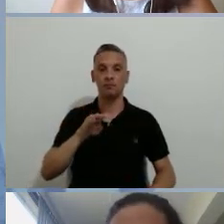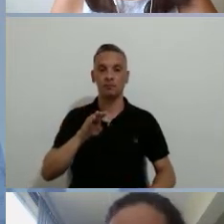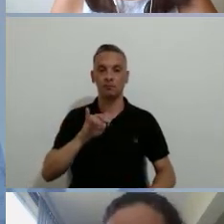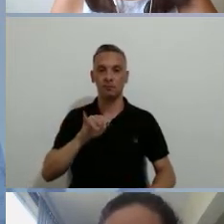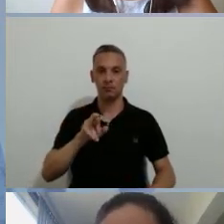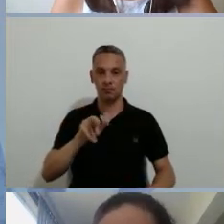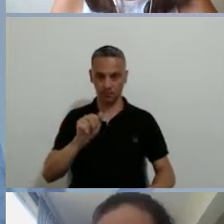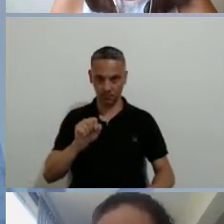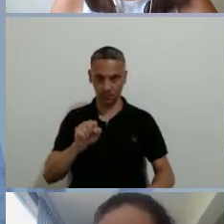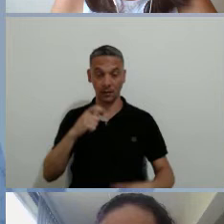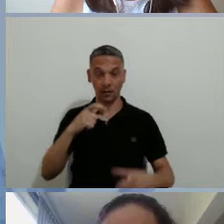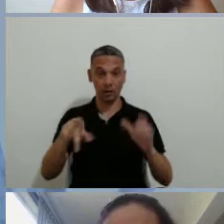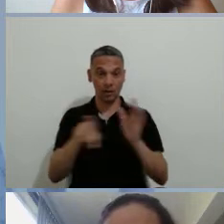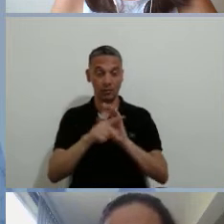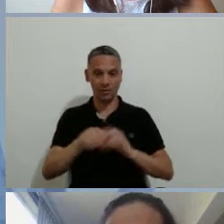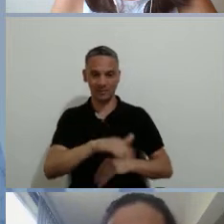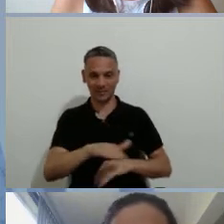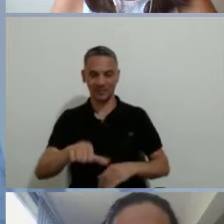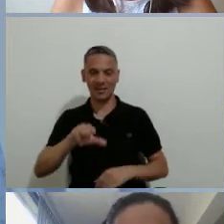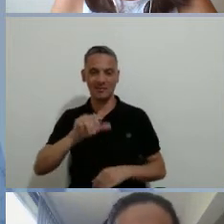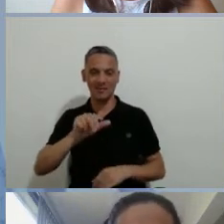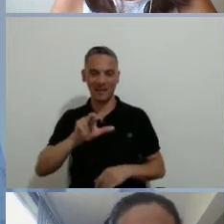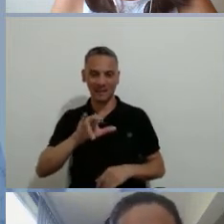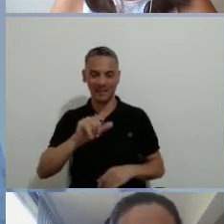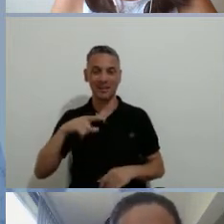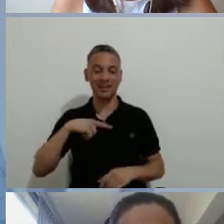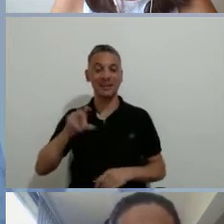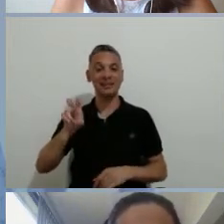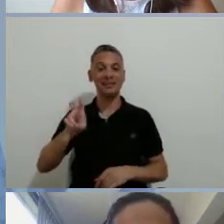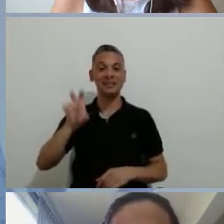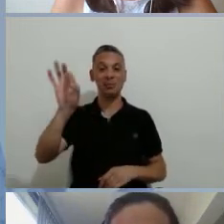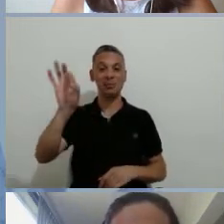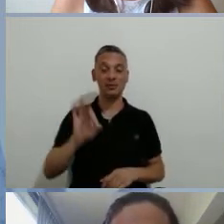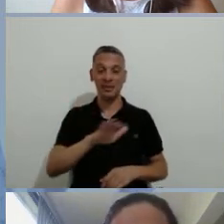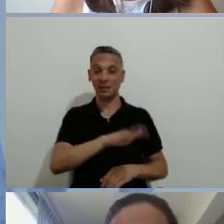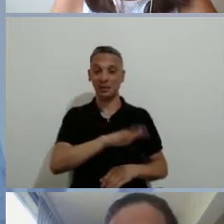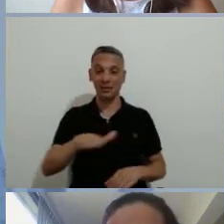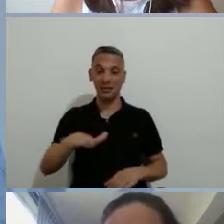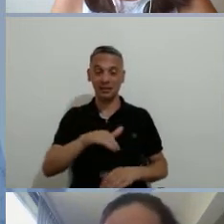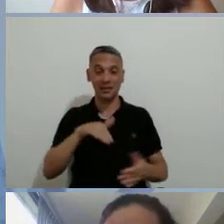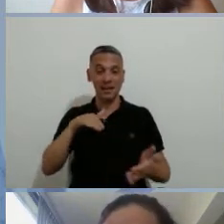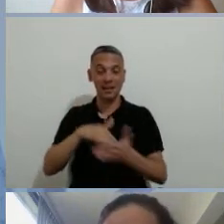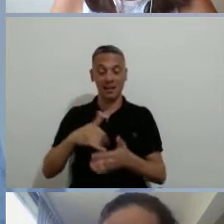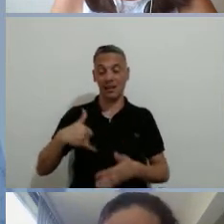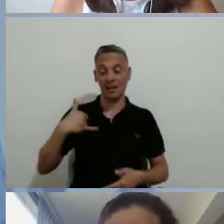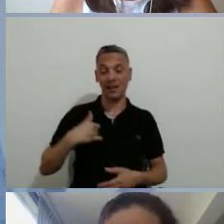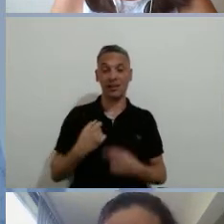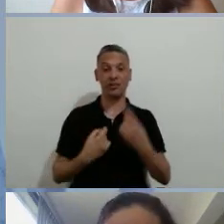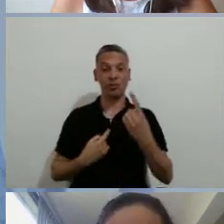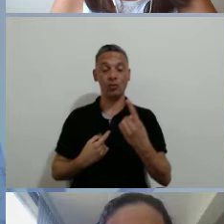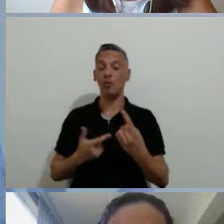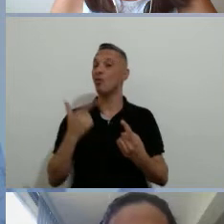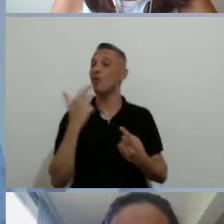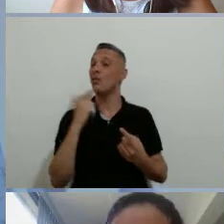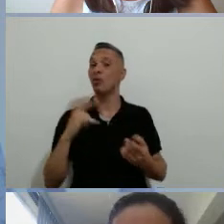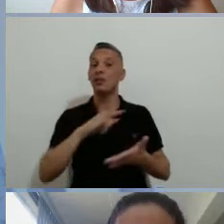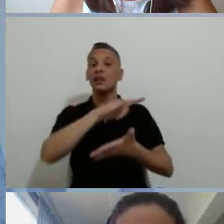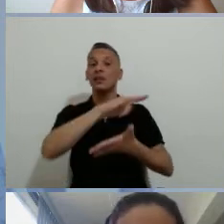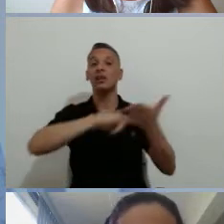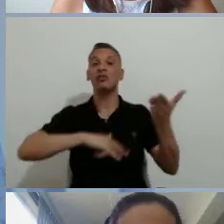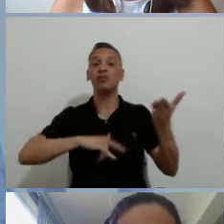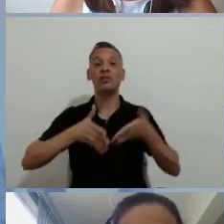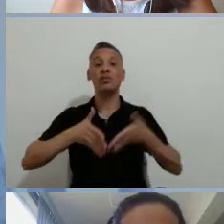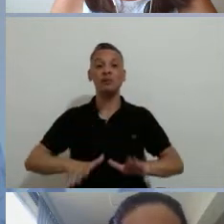gente já viu anteriormente que existem 5% das crianças de até 1 ano sem esse documento. Outro